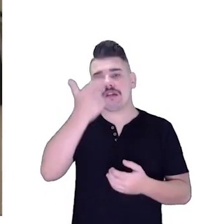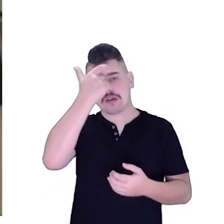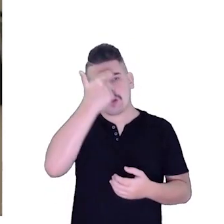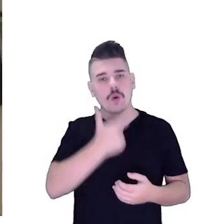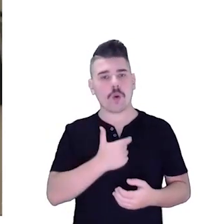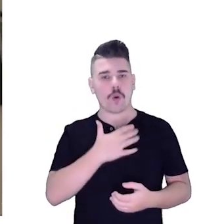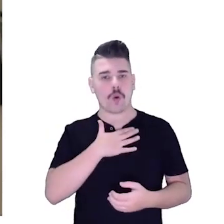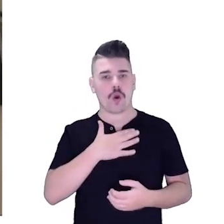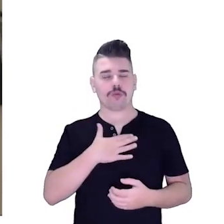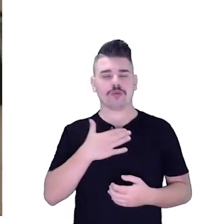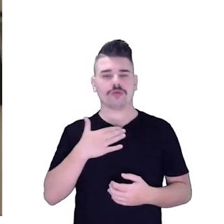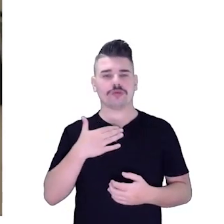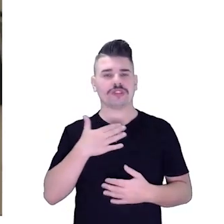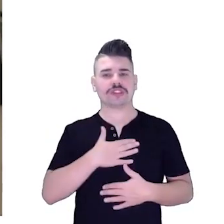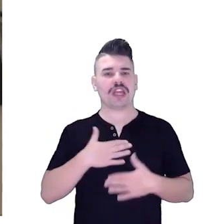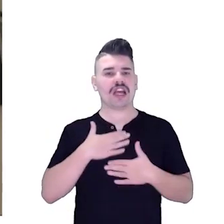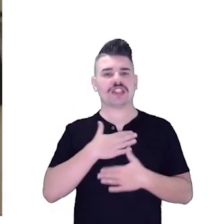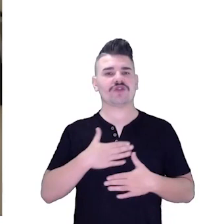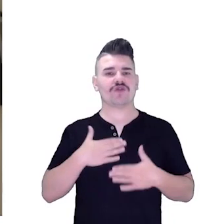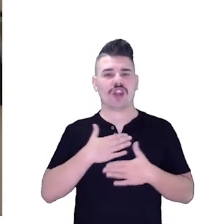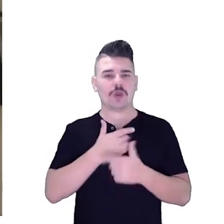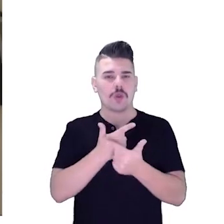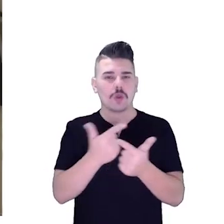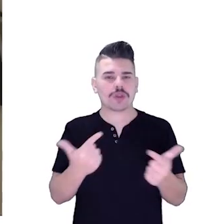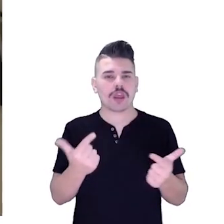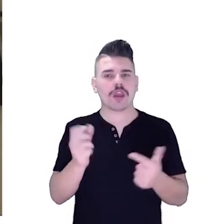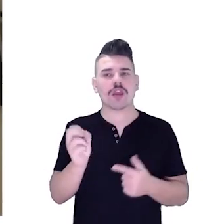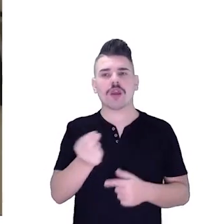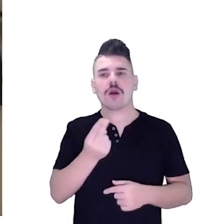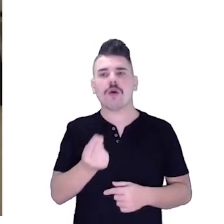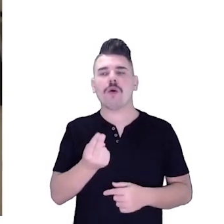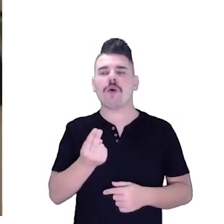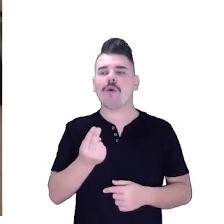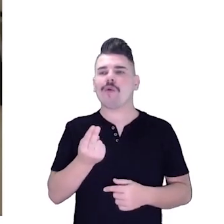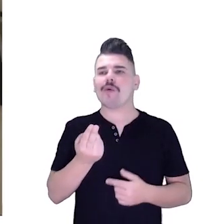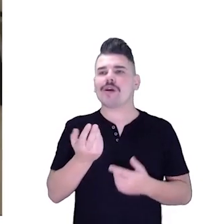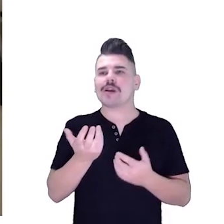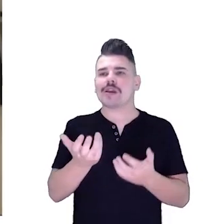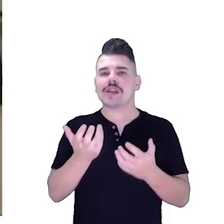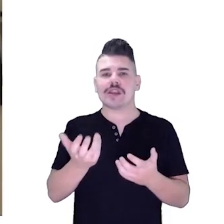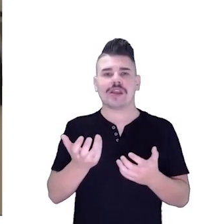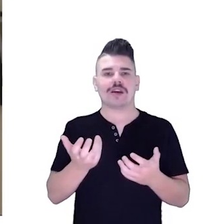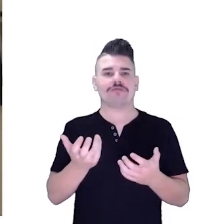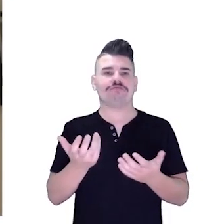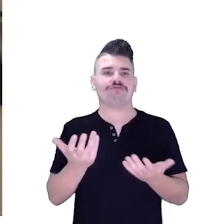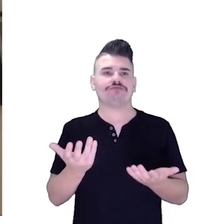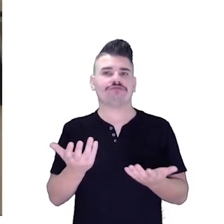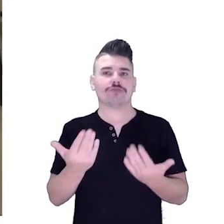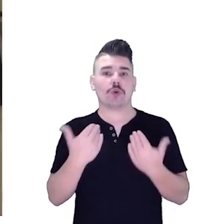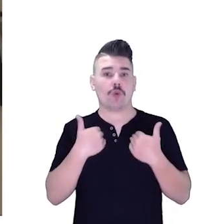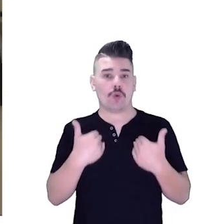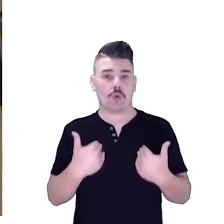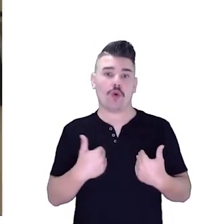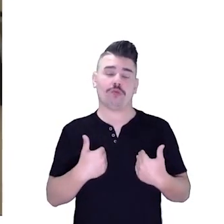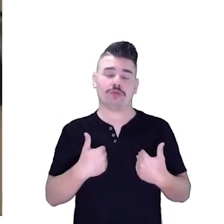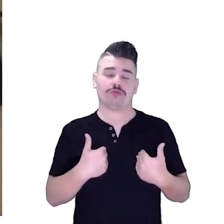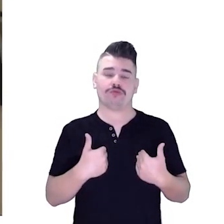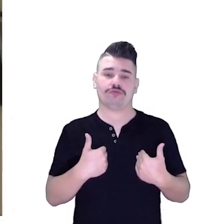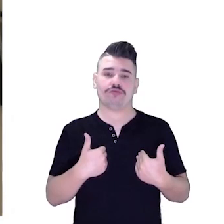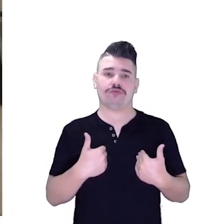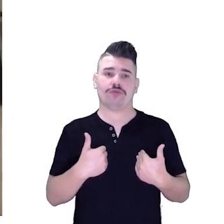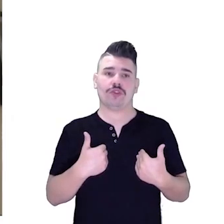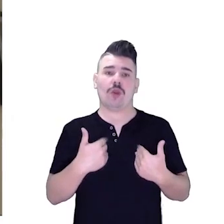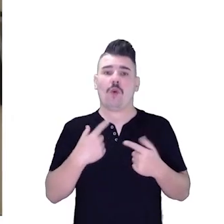estavam insatisfeitas com o próprio corpo, que elas quisessem deixar de ser de um sexo para ser